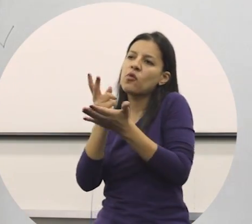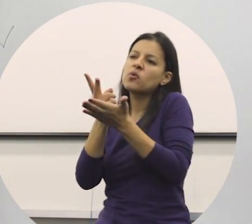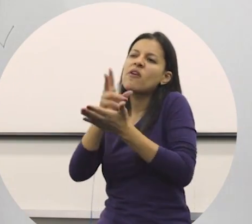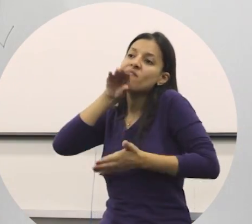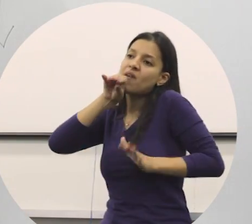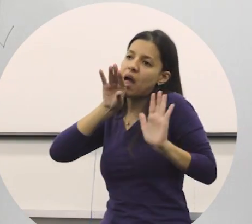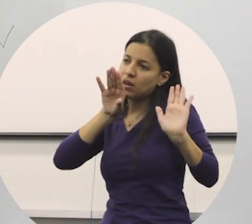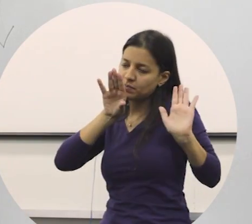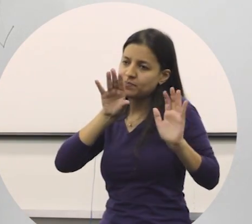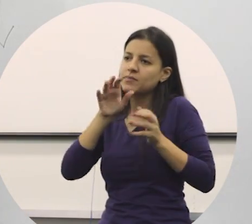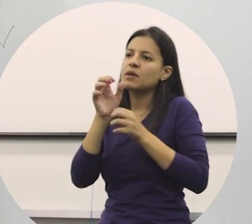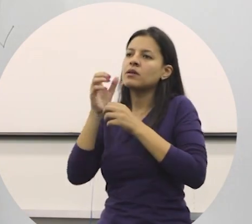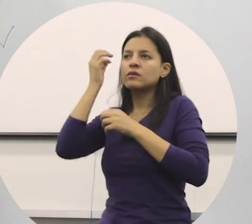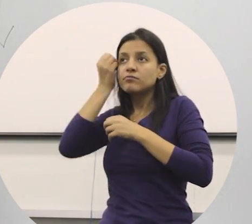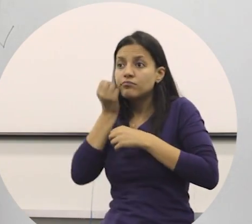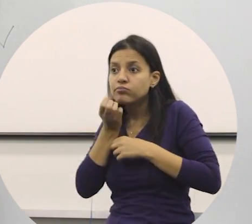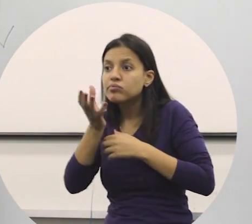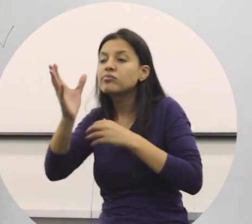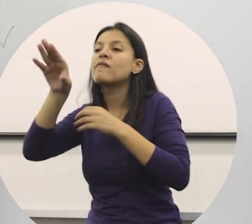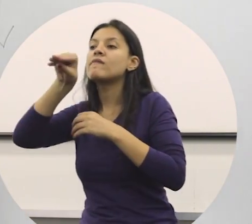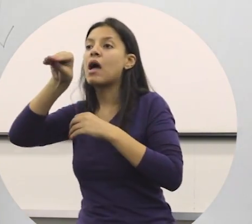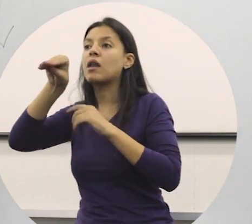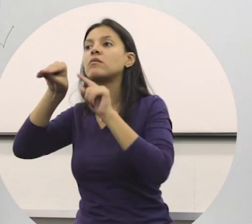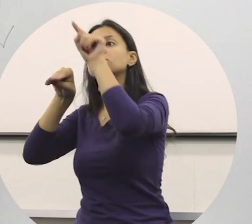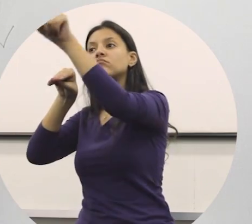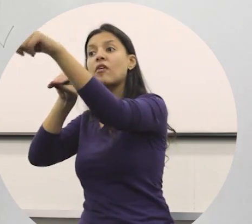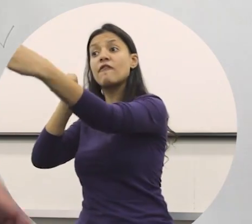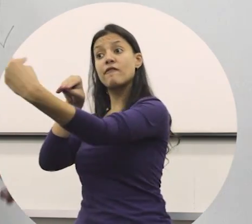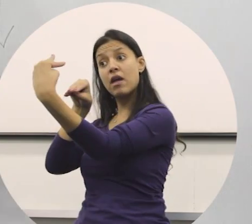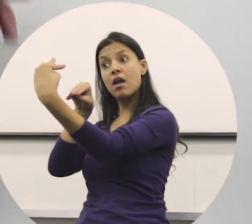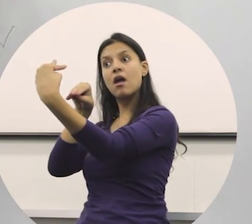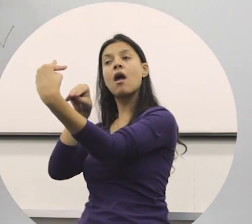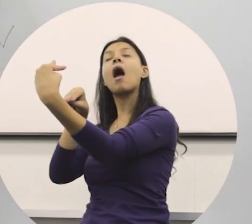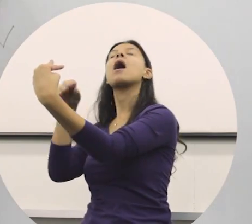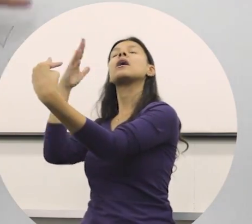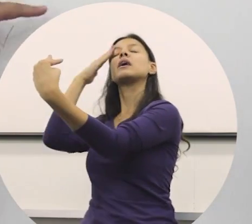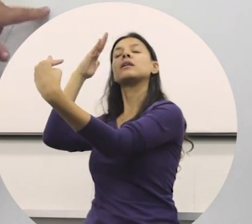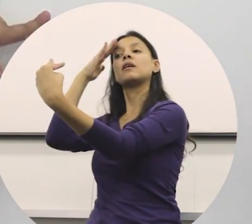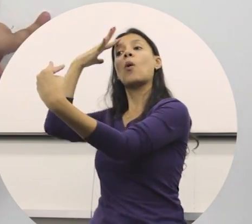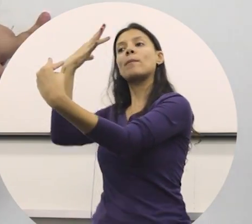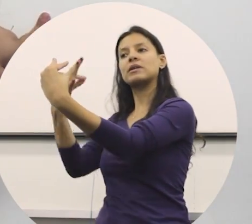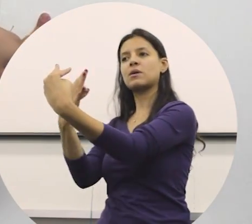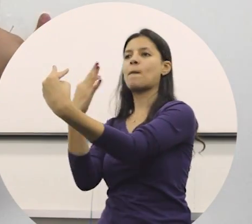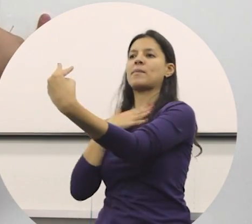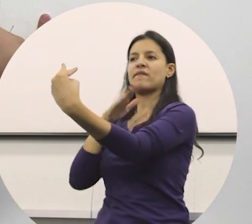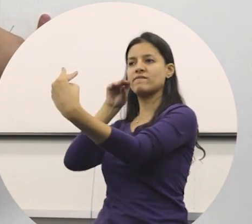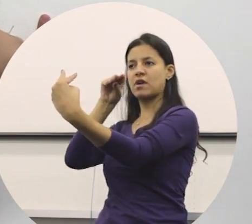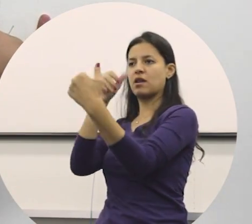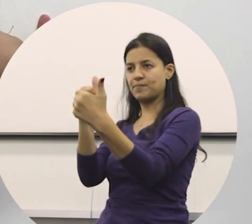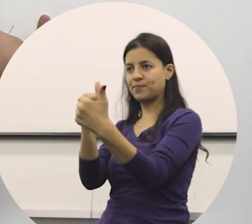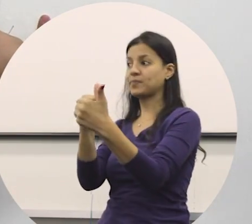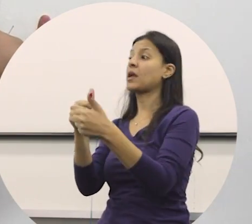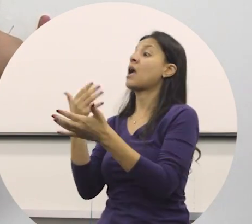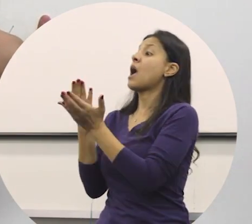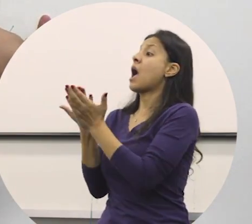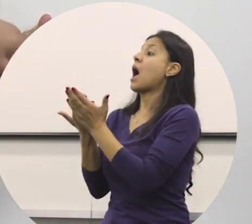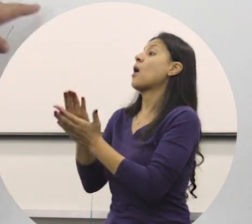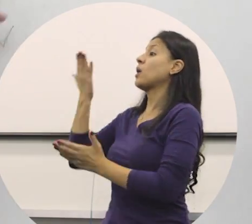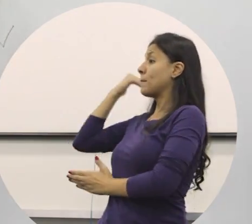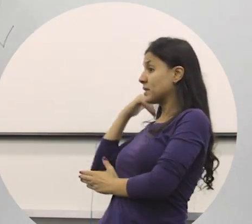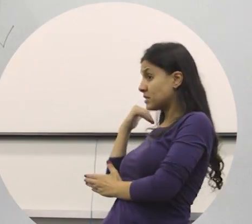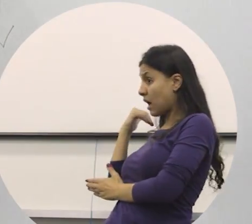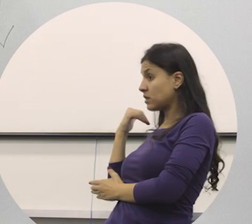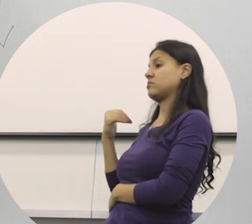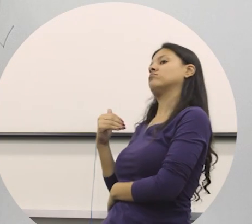para a compreensão de fala. Agora, nós vimos na passada que as línguas, elas